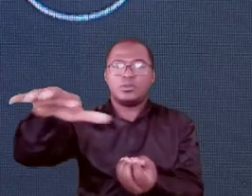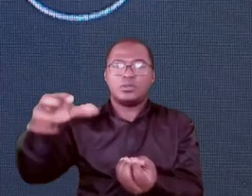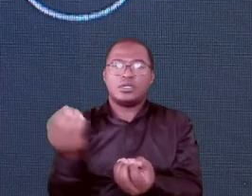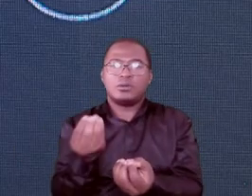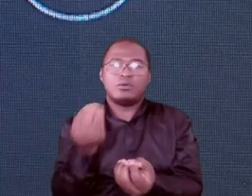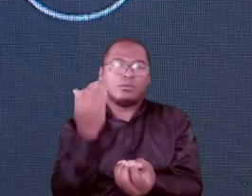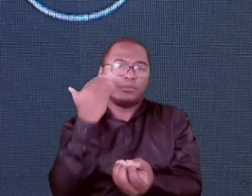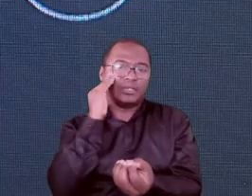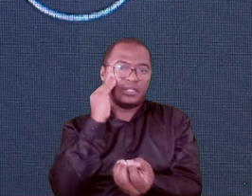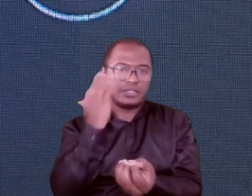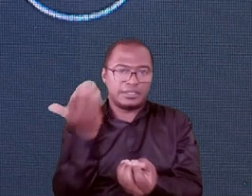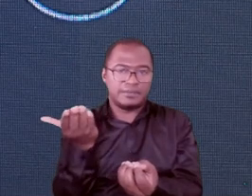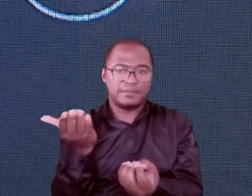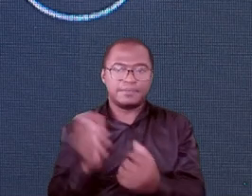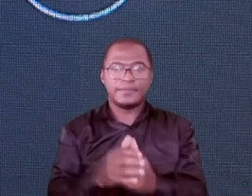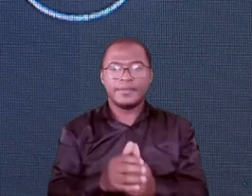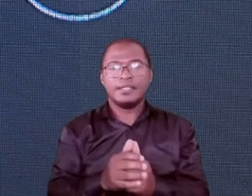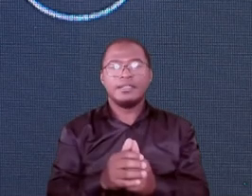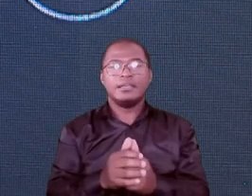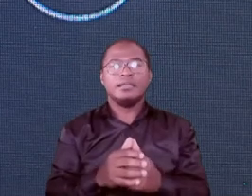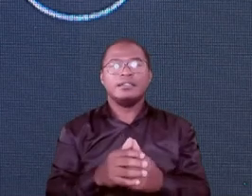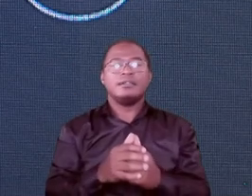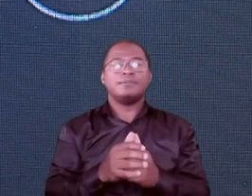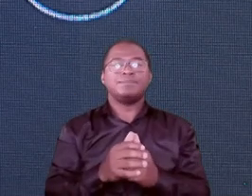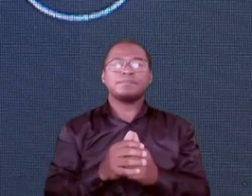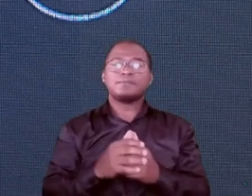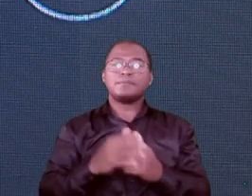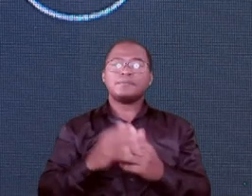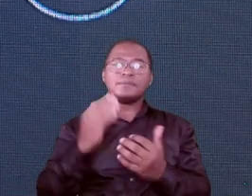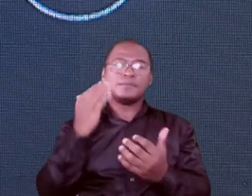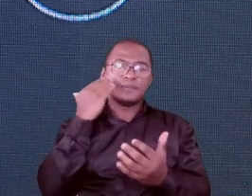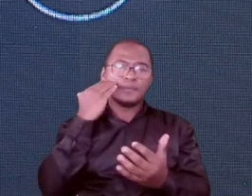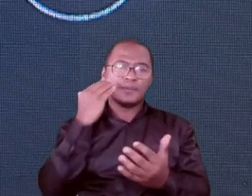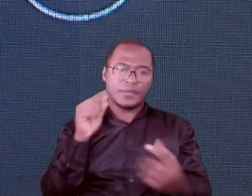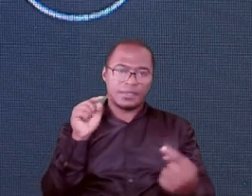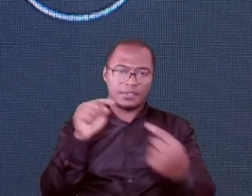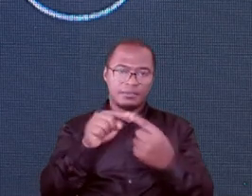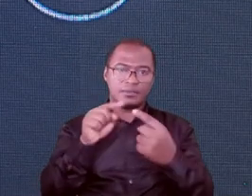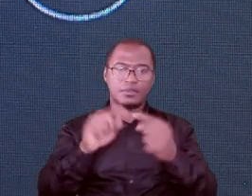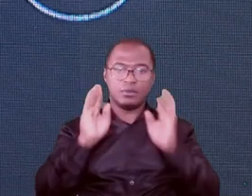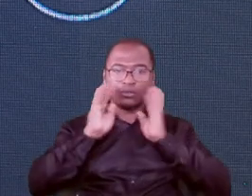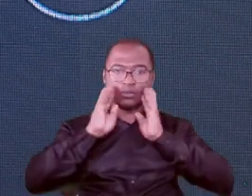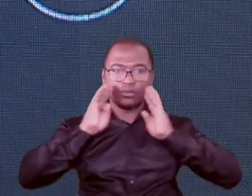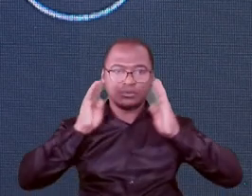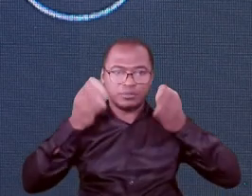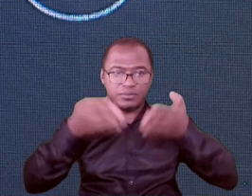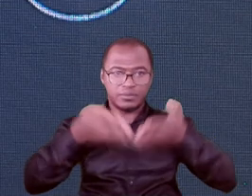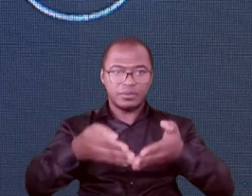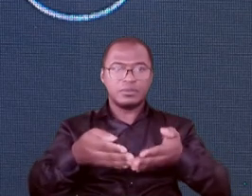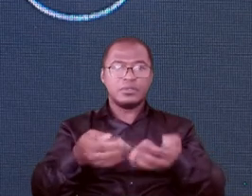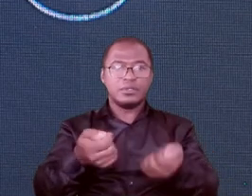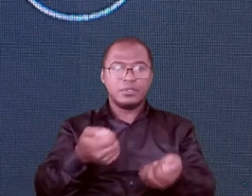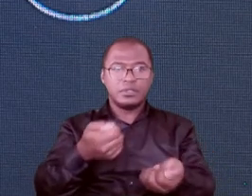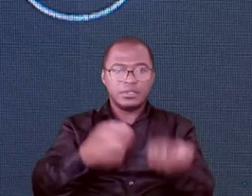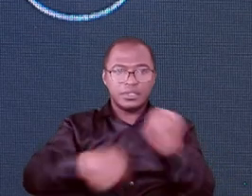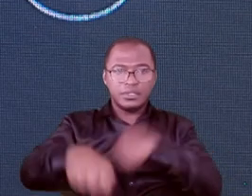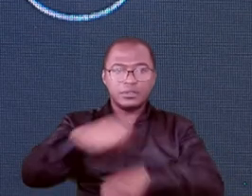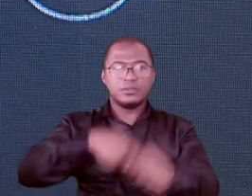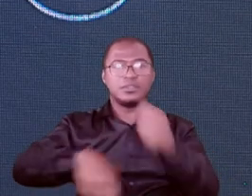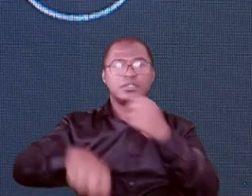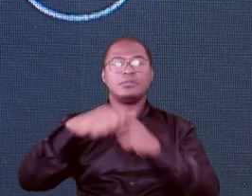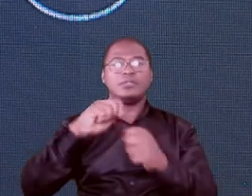eu acho que tem a ver com um dos tops que a gente falou de foco e rentabilidade puxa a gente precisa de foco né então